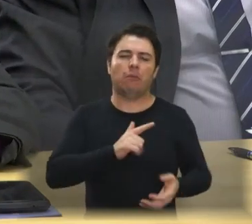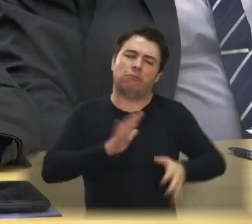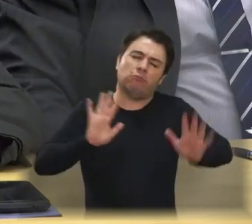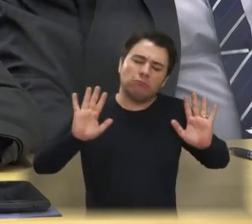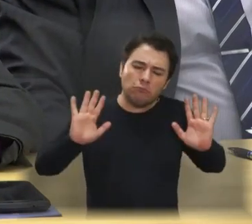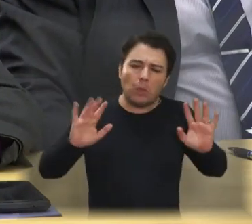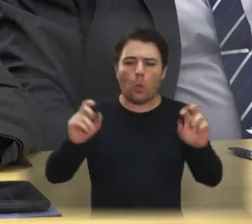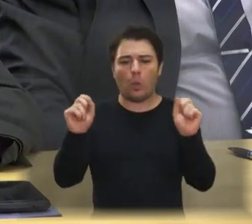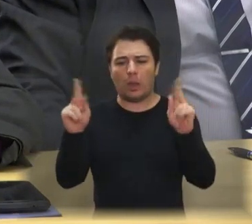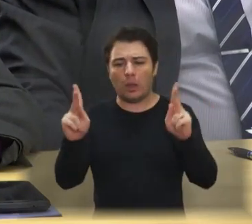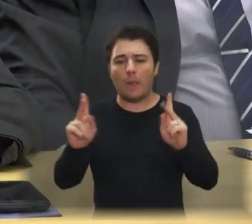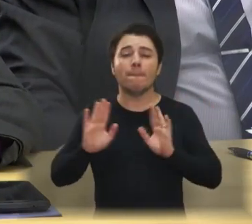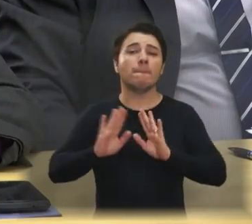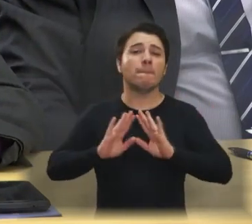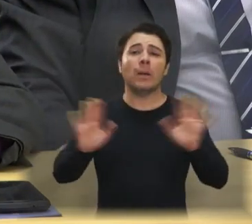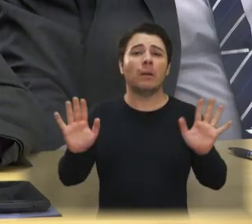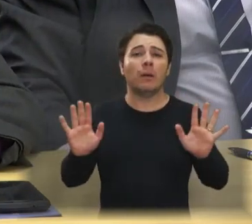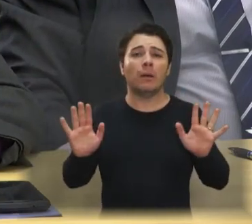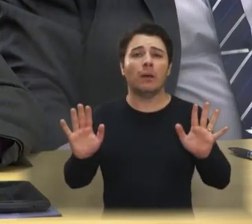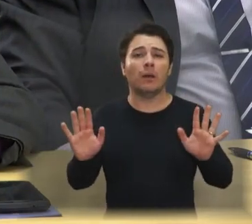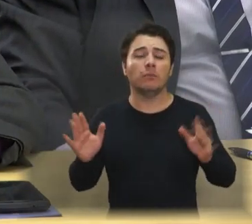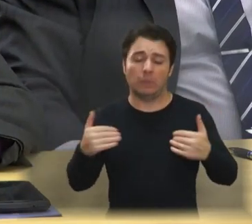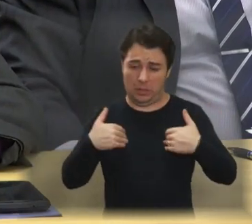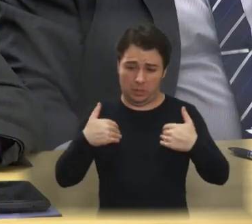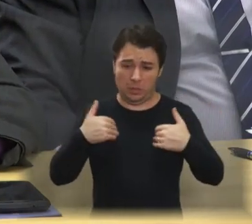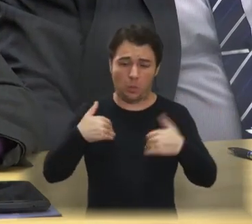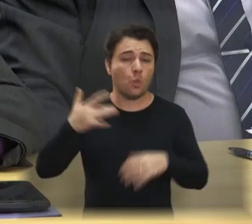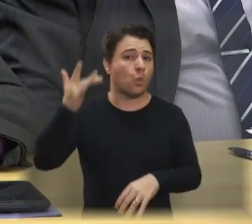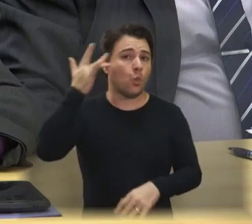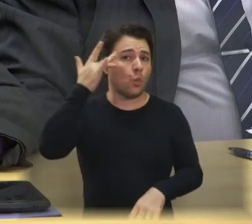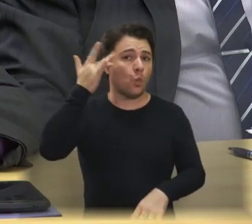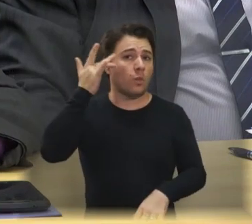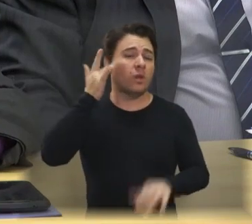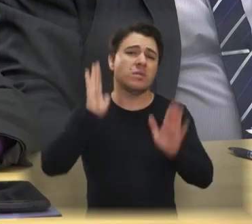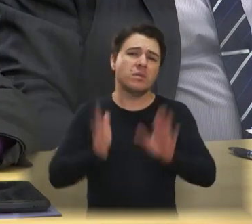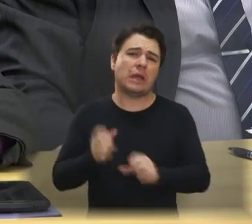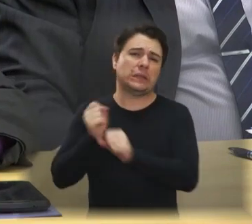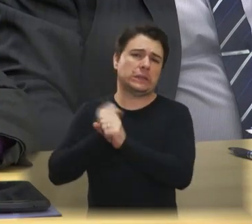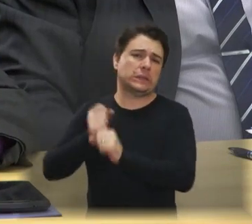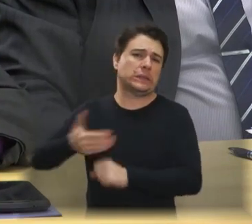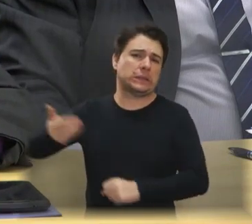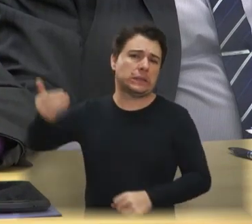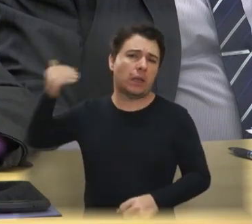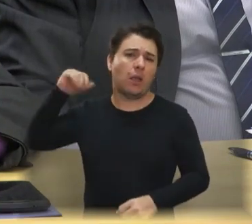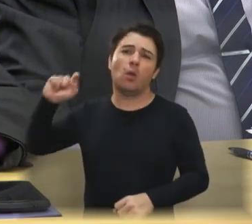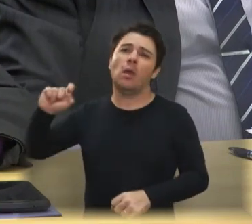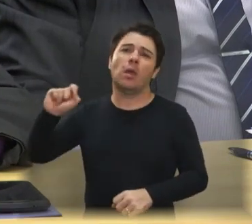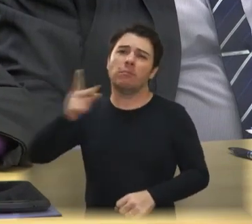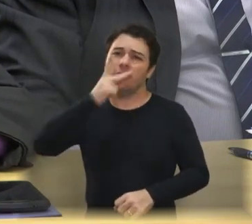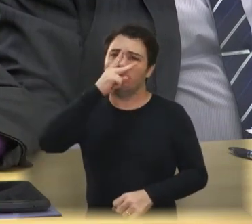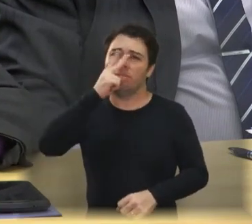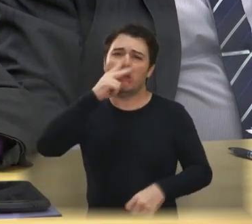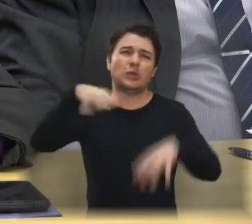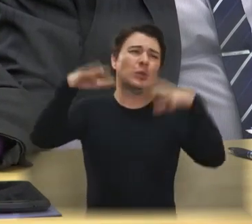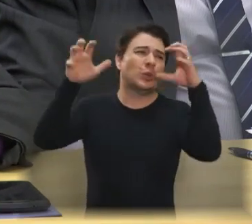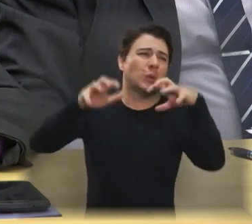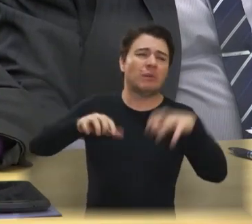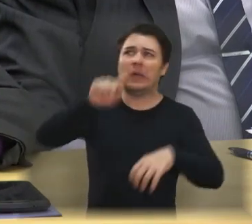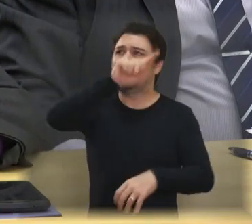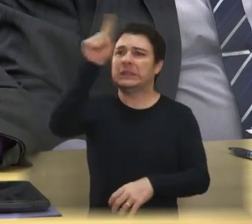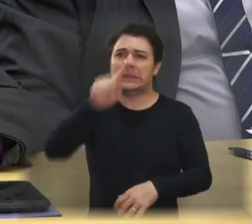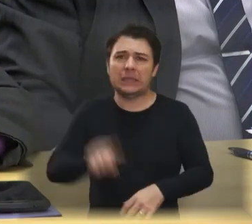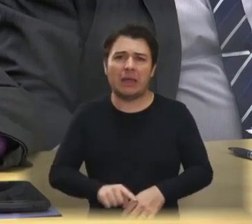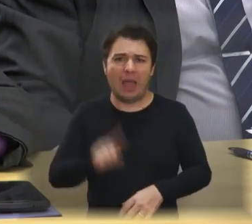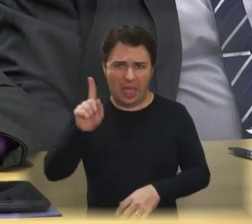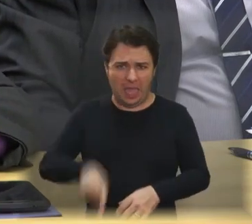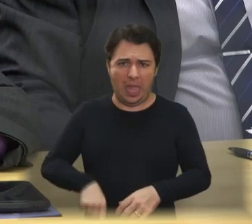atenuantes né Nós podemos dizer mas eu creio que há muito tempo né é chuva alhos